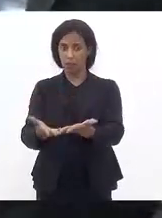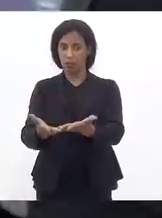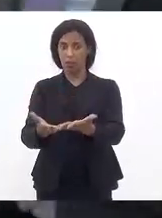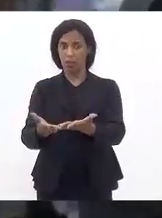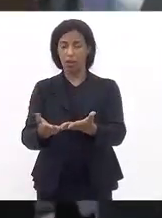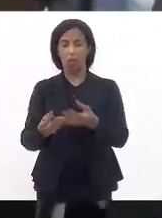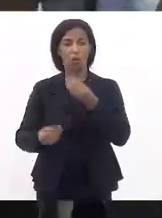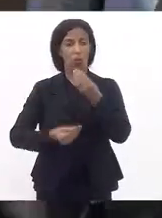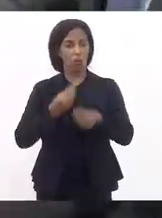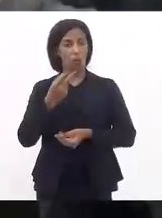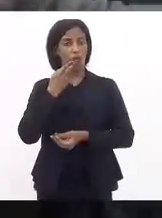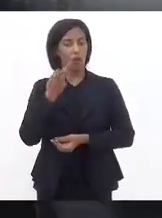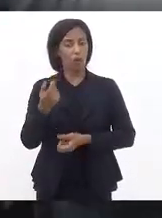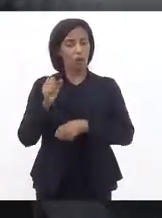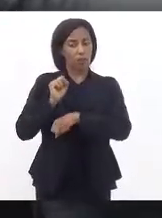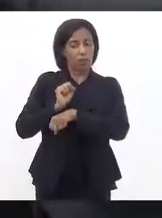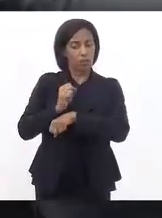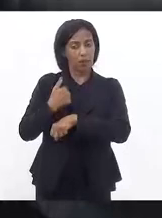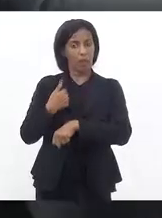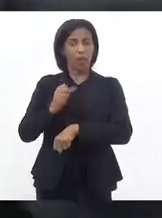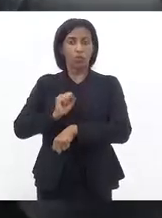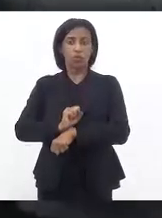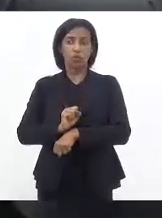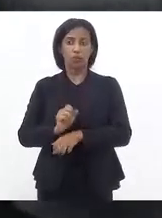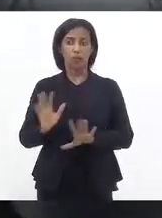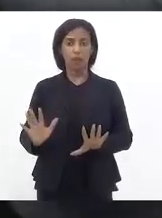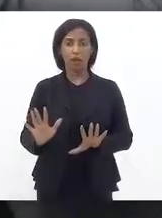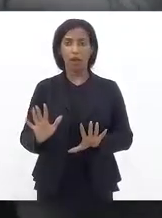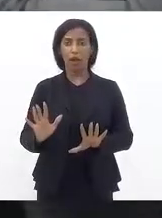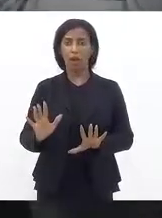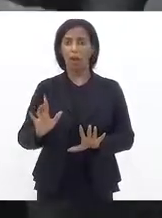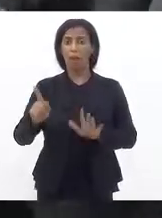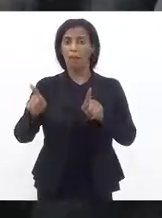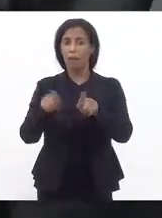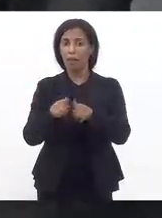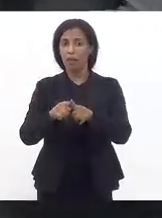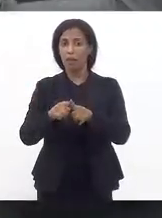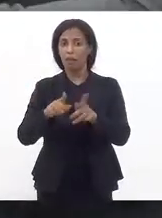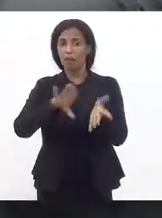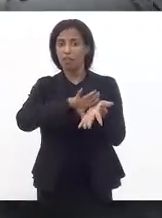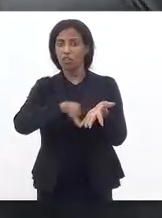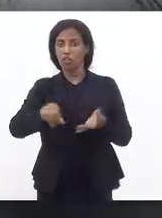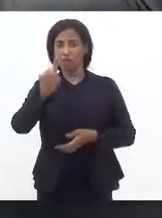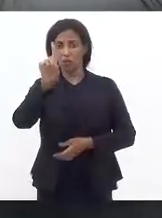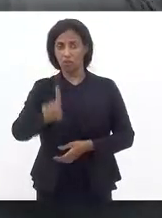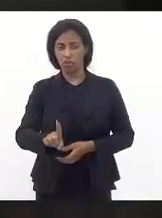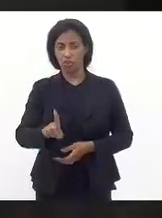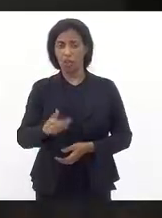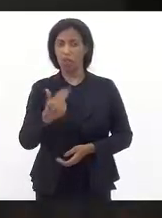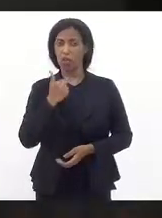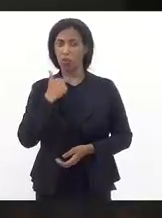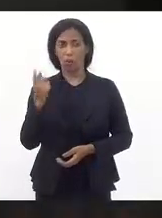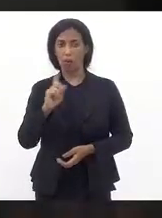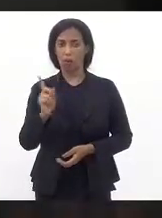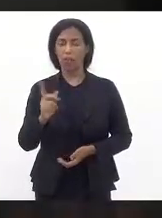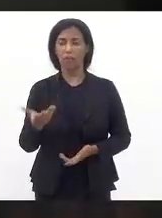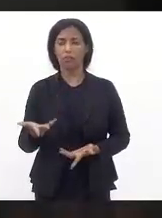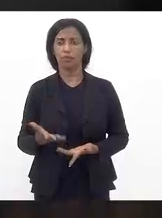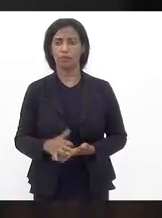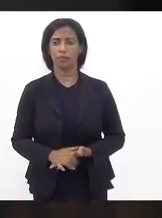como a senhora e guardar eu aguardei Mas eu pedi o meu a ordem todo mundo tá falando